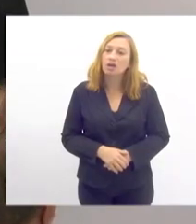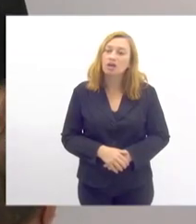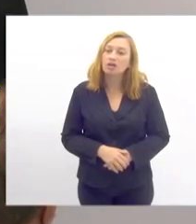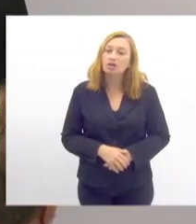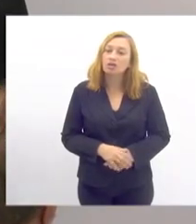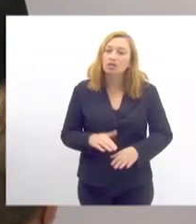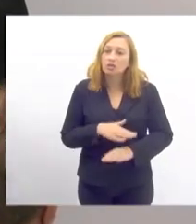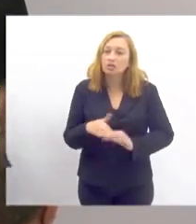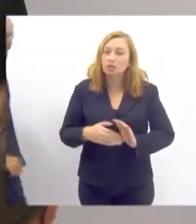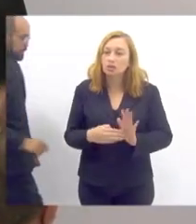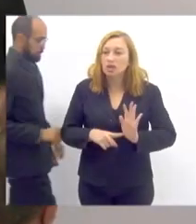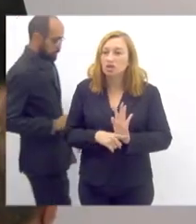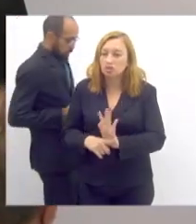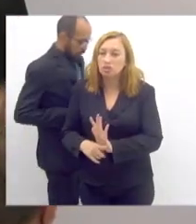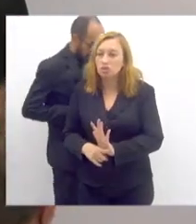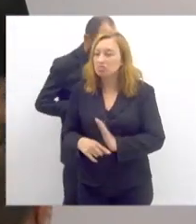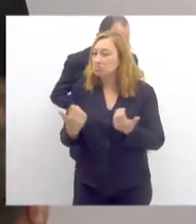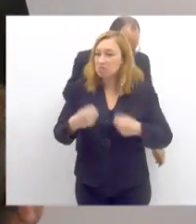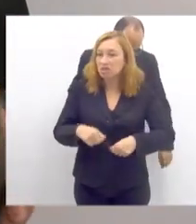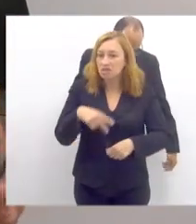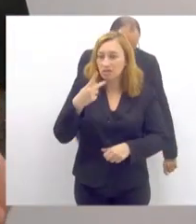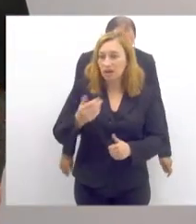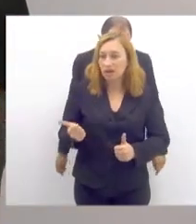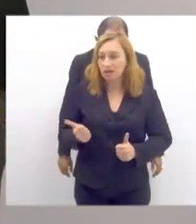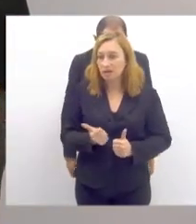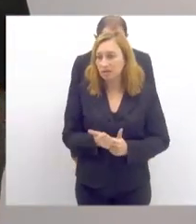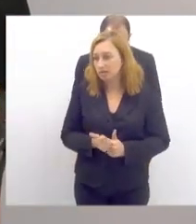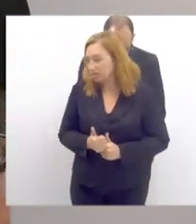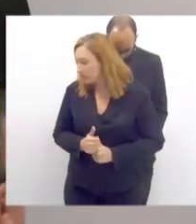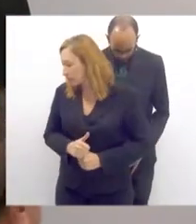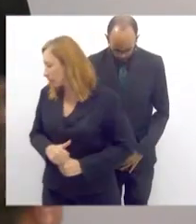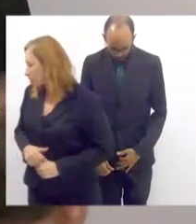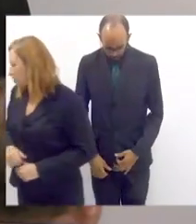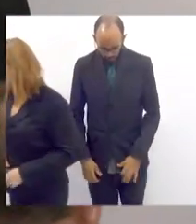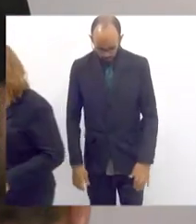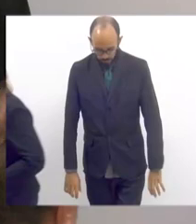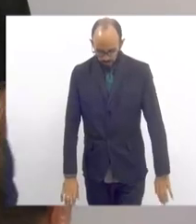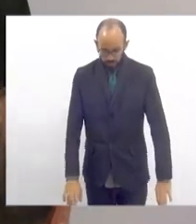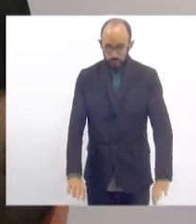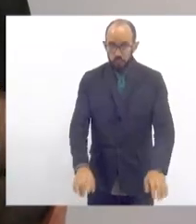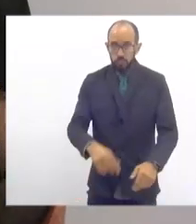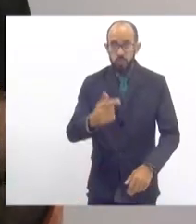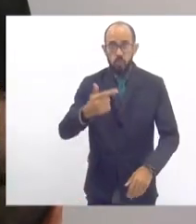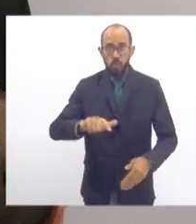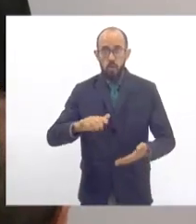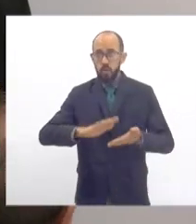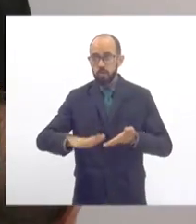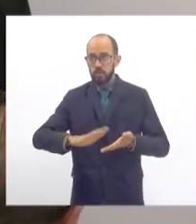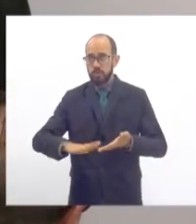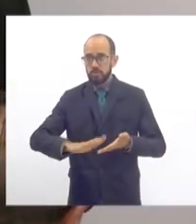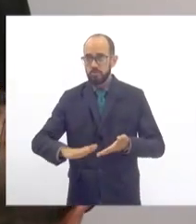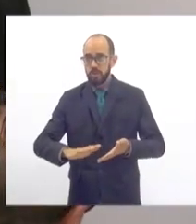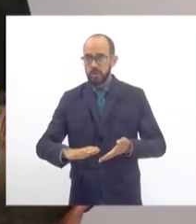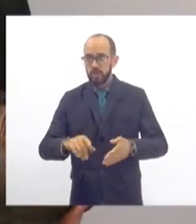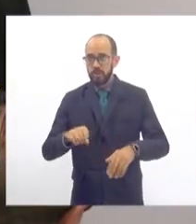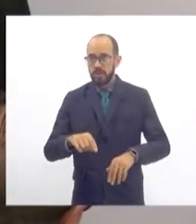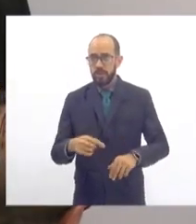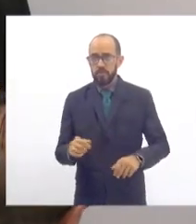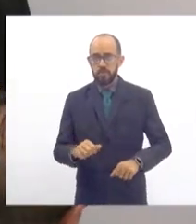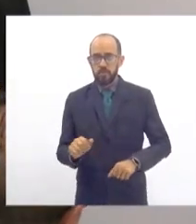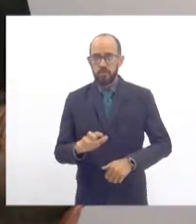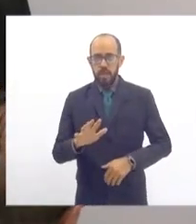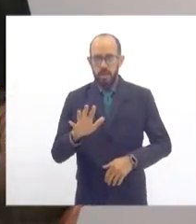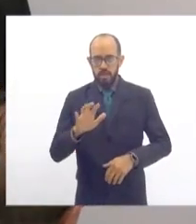os benefícios que eu não vou citar aqui, vocês sabem, e eles levam. Isso é outra despesa. E é uma despesa muito alta por mês. Uma